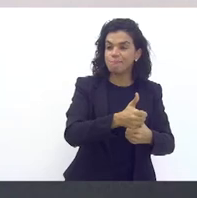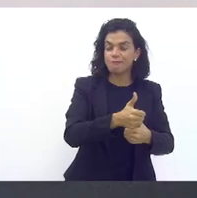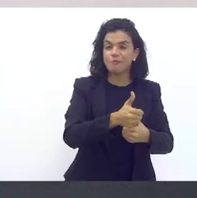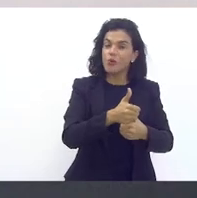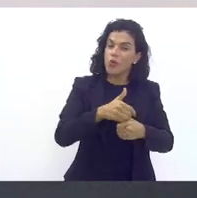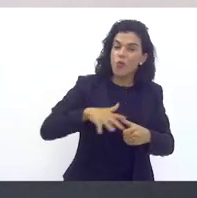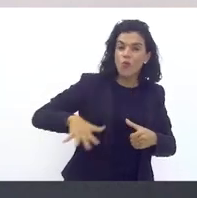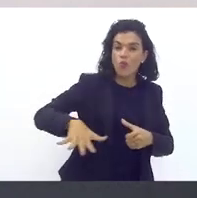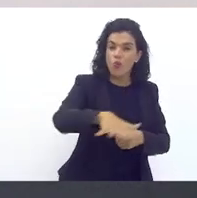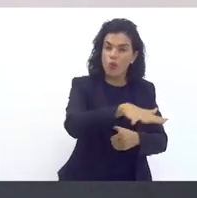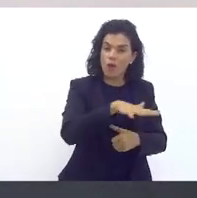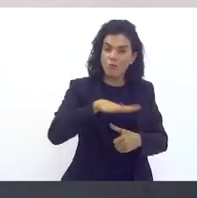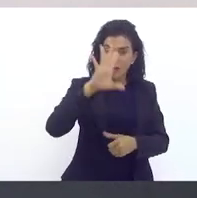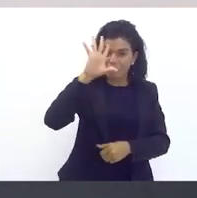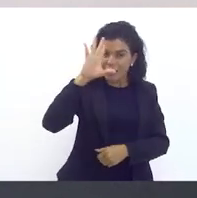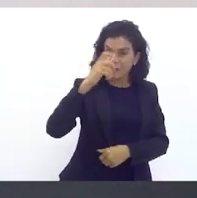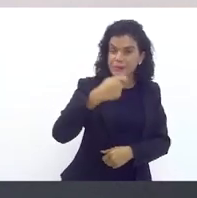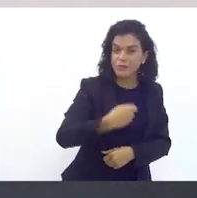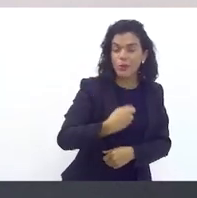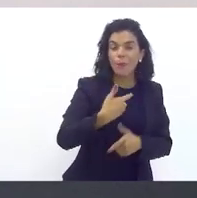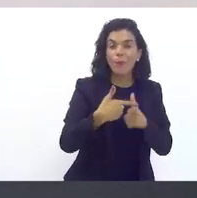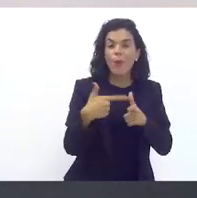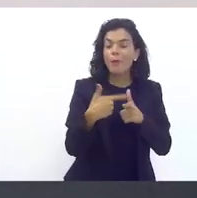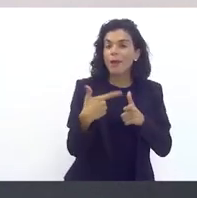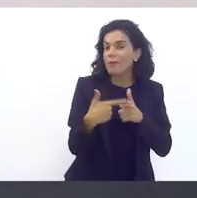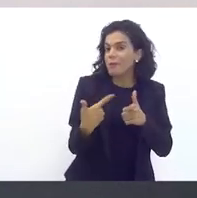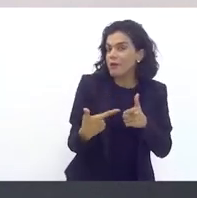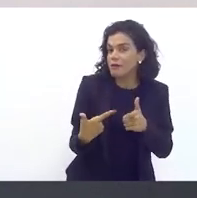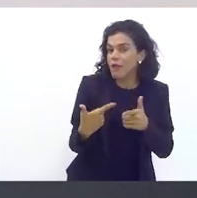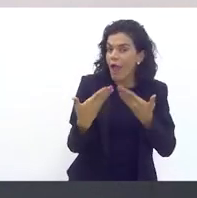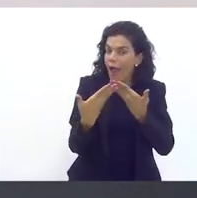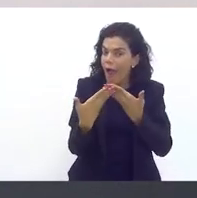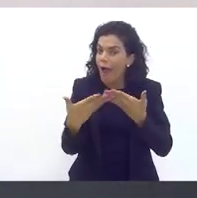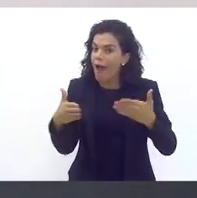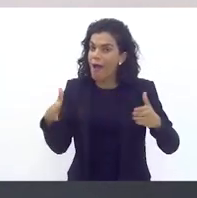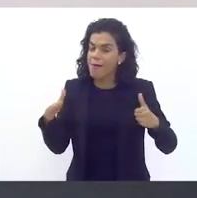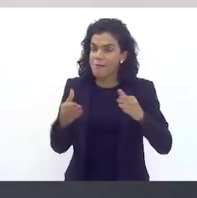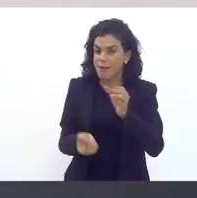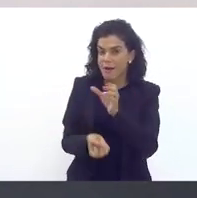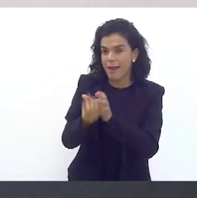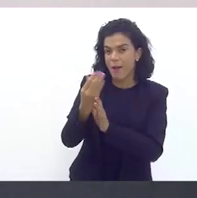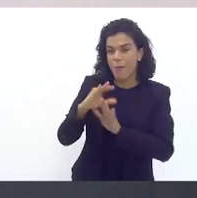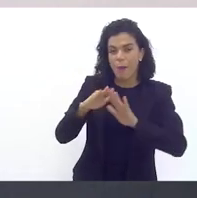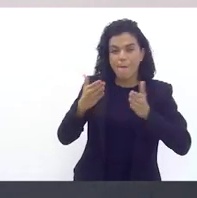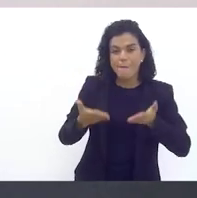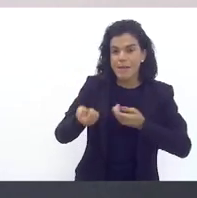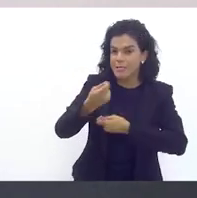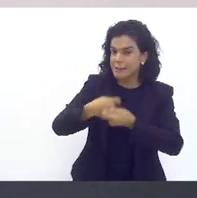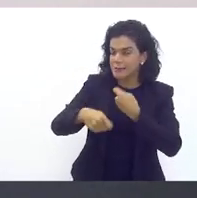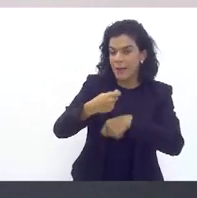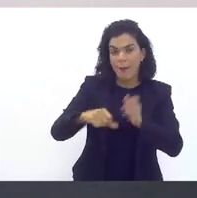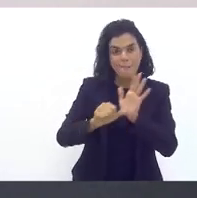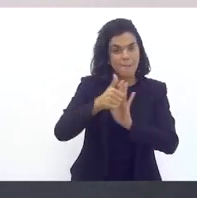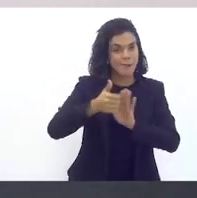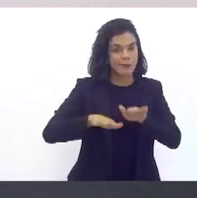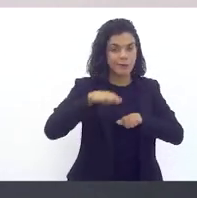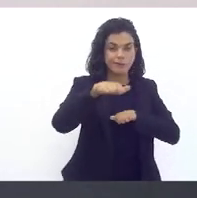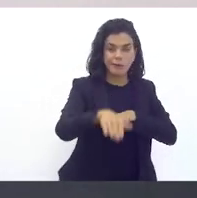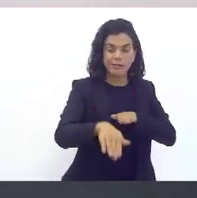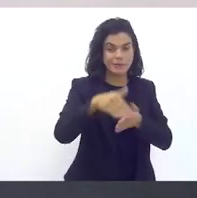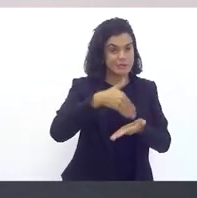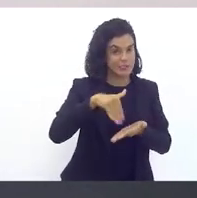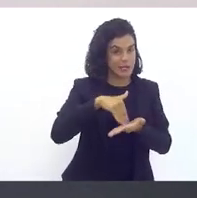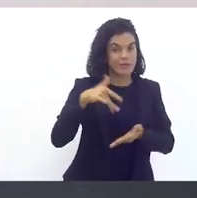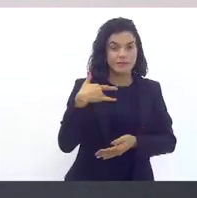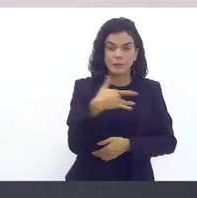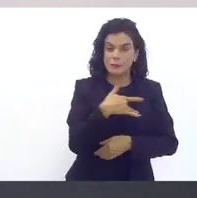um ambiente para a solução do problema. Então, acho que abrir a mesa de negociação é o primeiro gesto que a Secretaria de Saúde tem